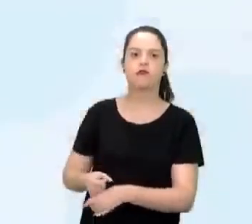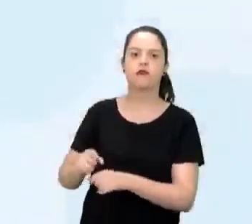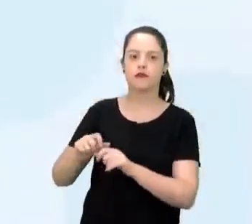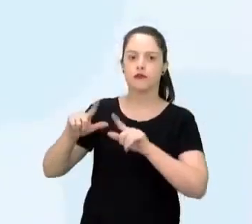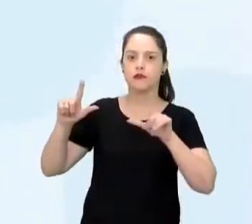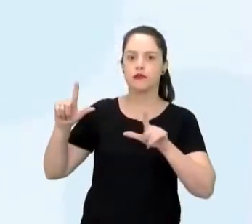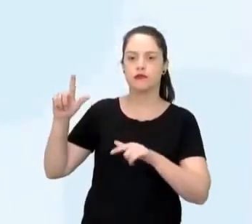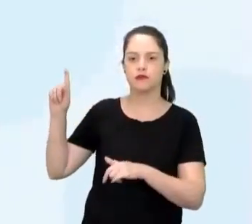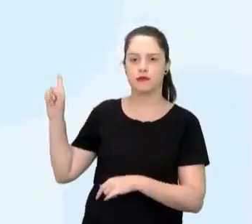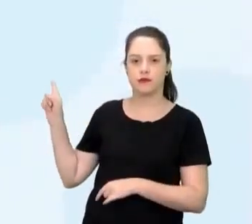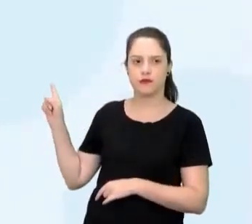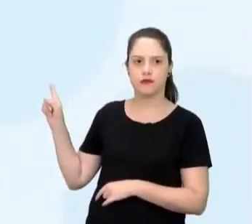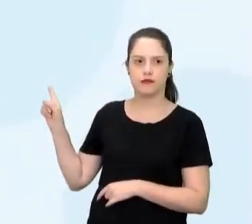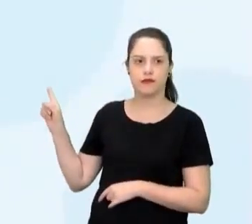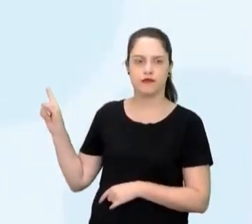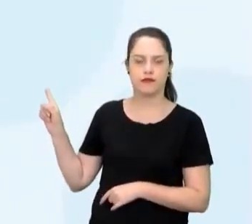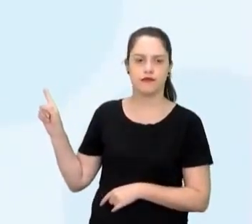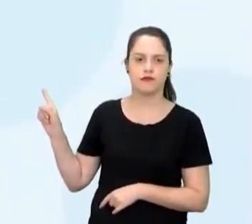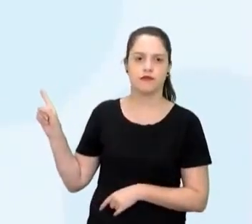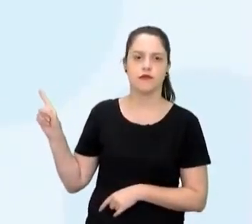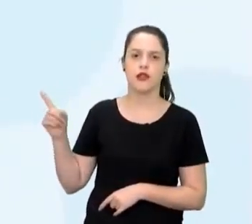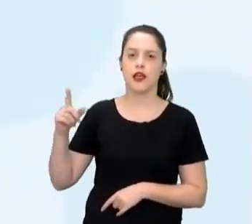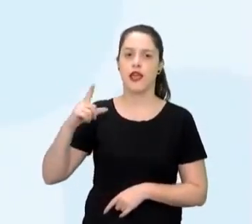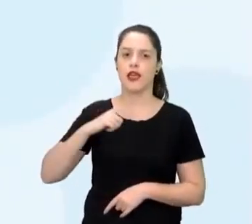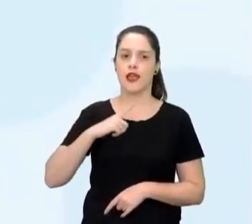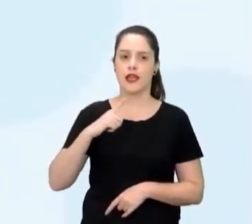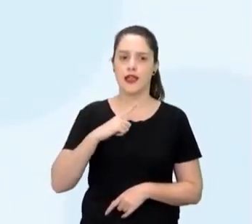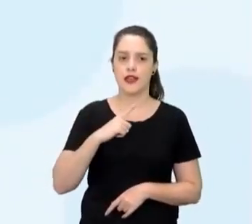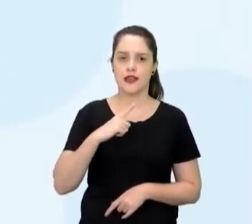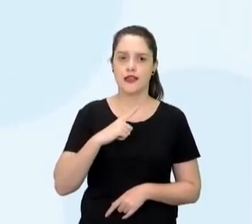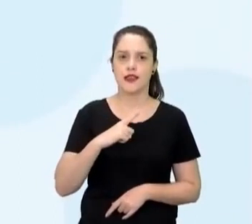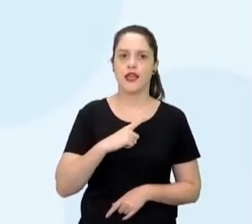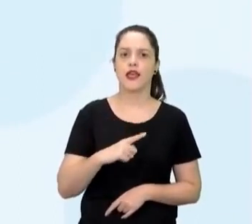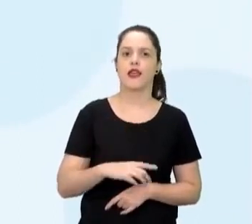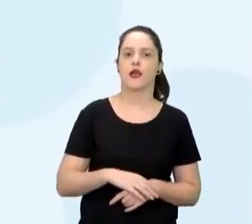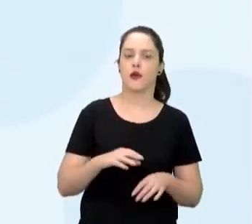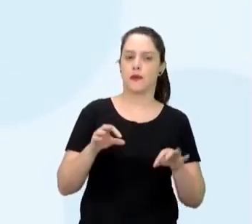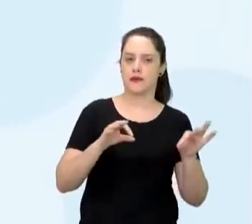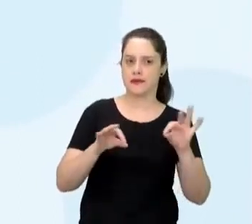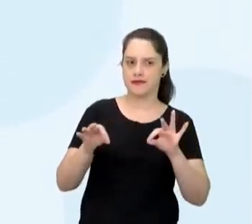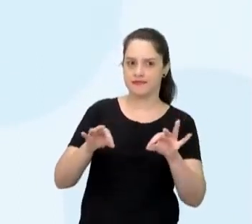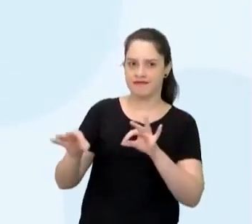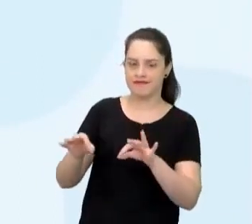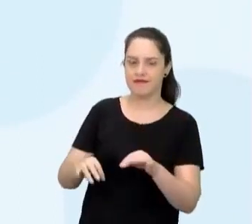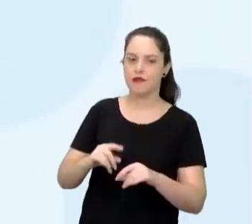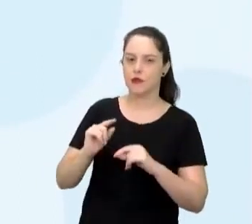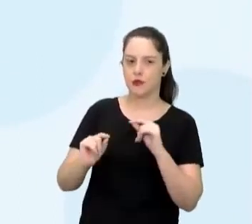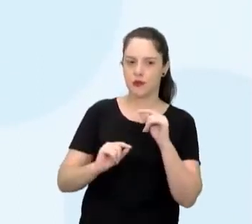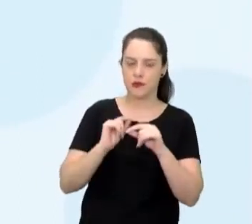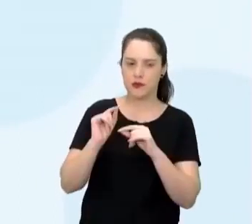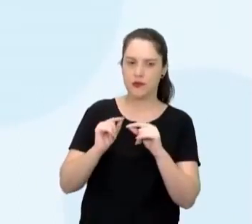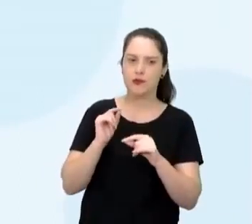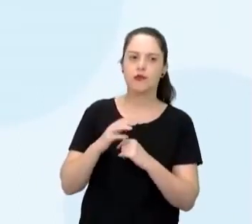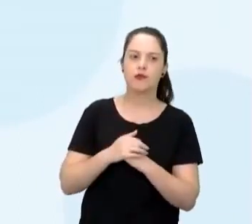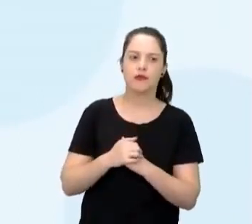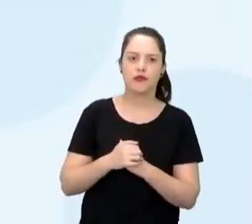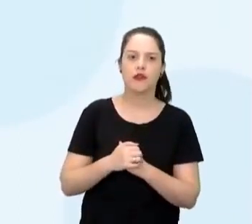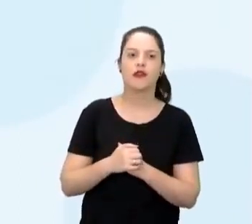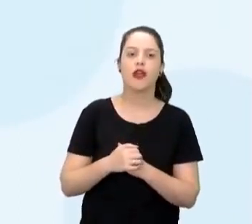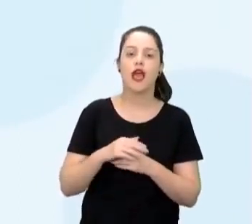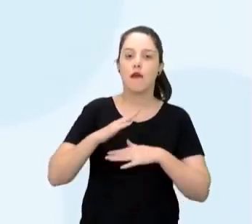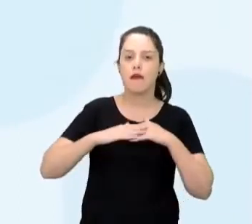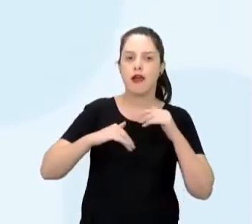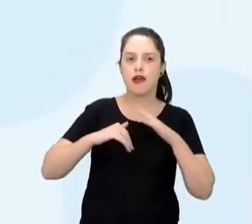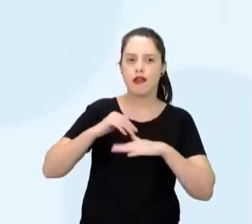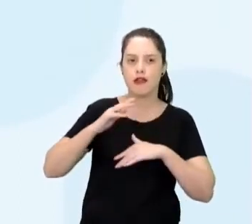favor. A gente tem aí a definição específica de pedagogia da presença, mas todo mundo aí já mandou muito bem, né? Então, é uma